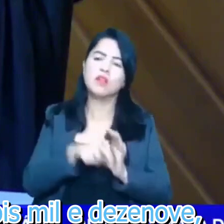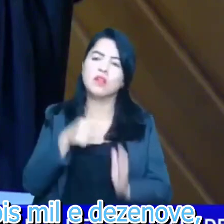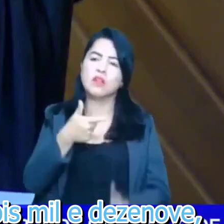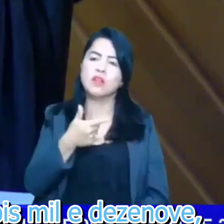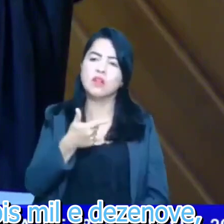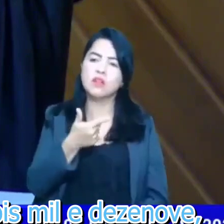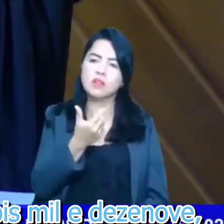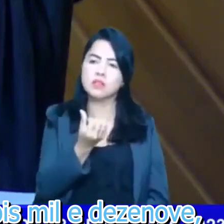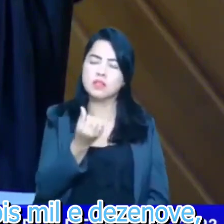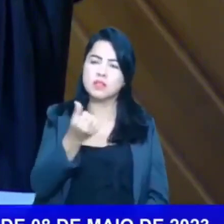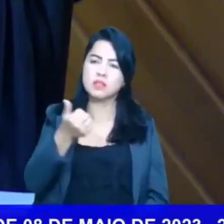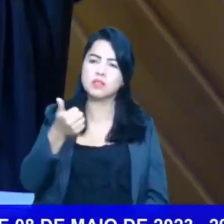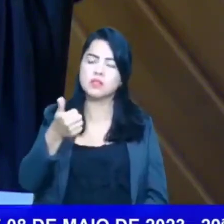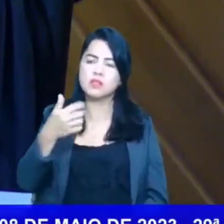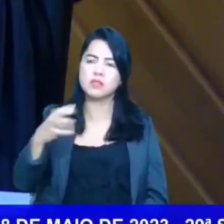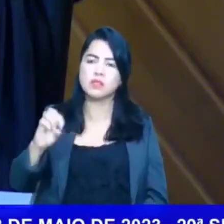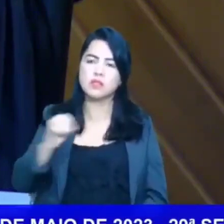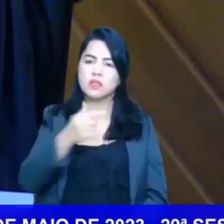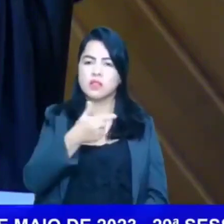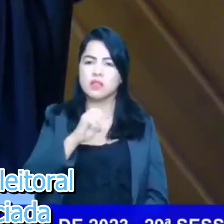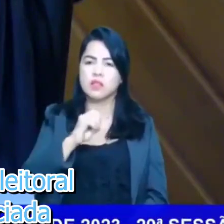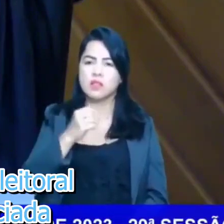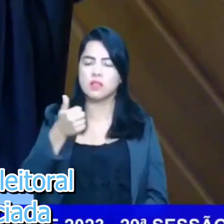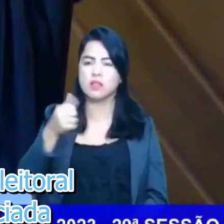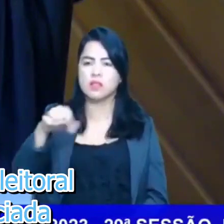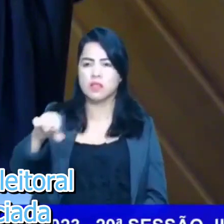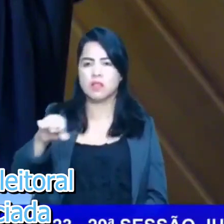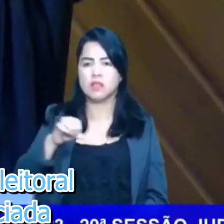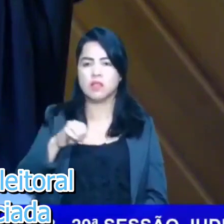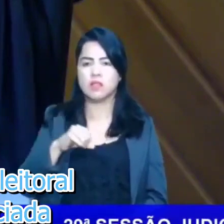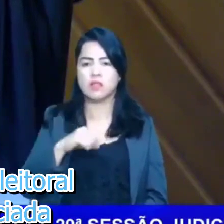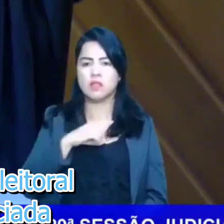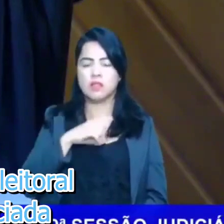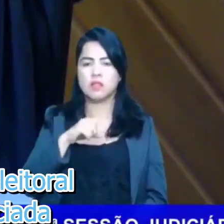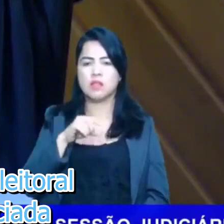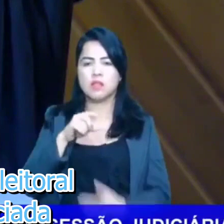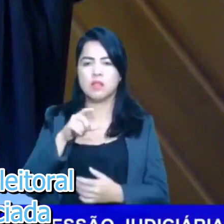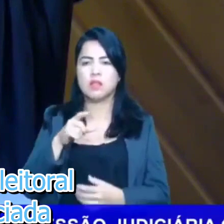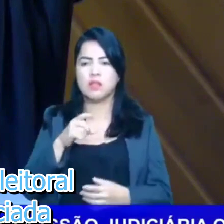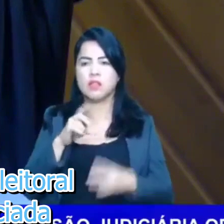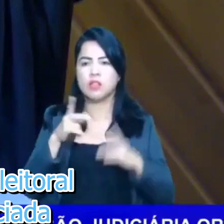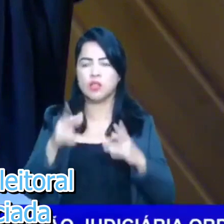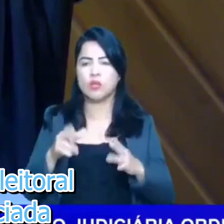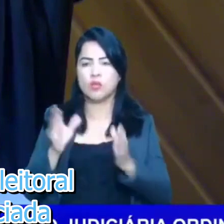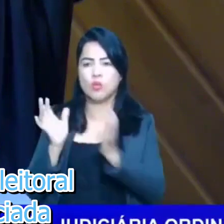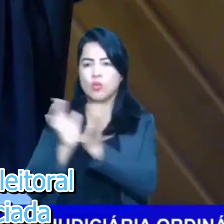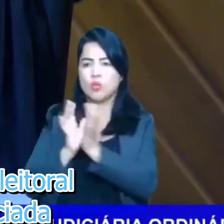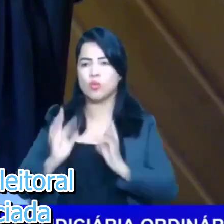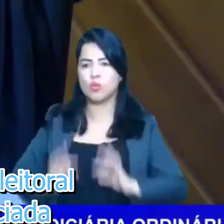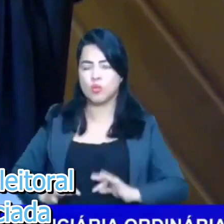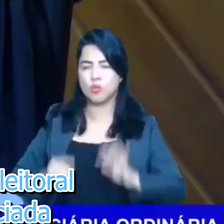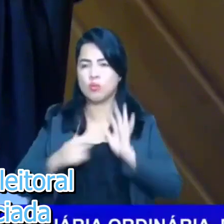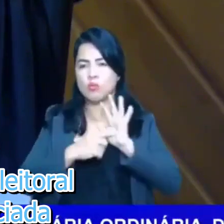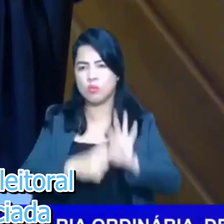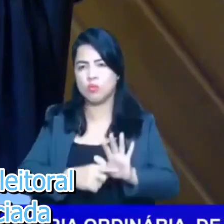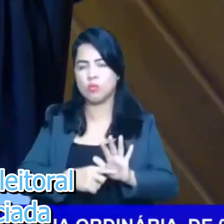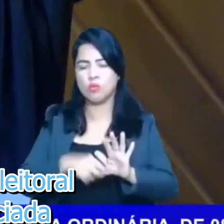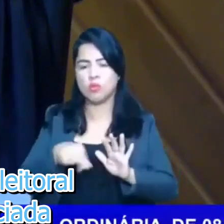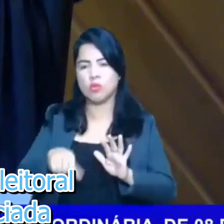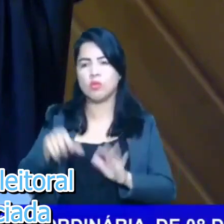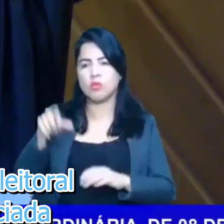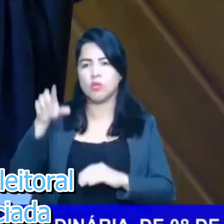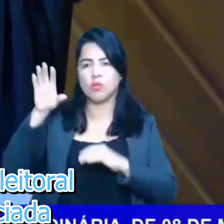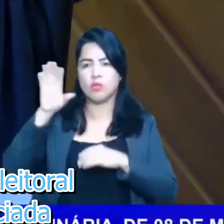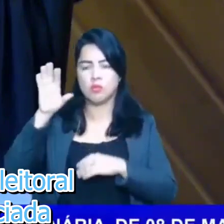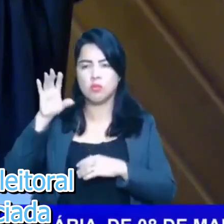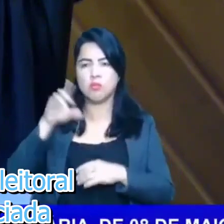de 2019, imputada à representada. Conforme narrou o parquê eleitoral, afirma que a representada